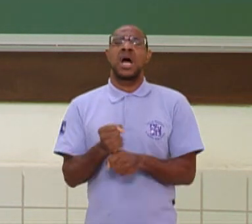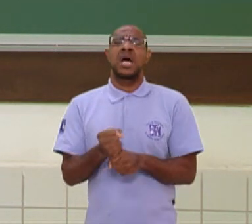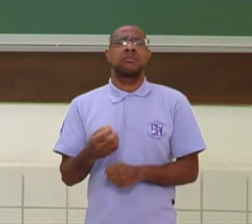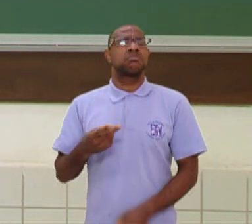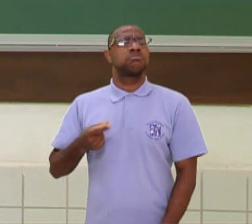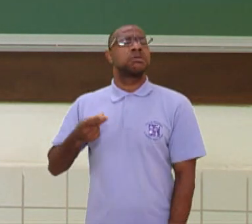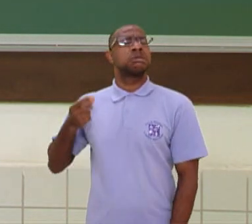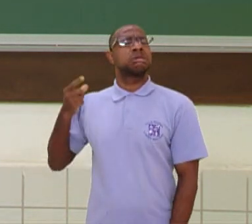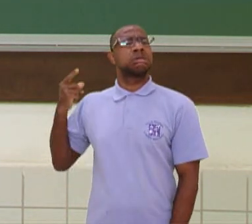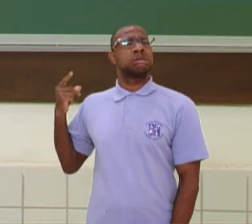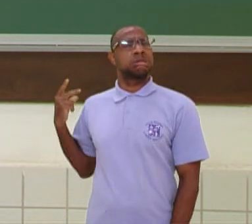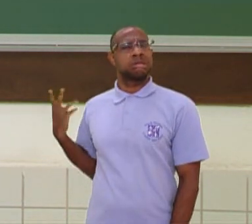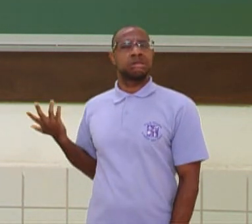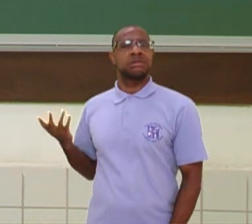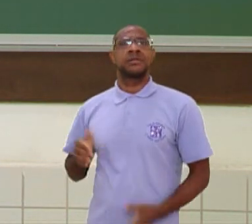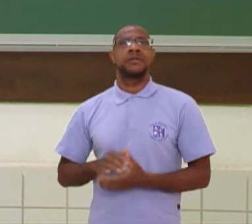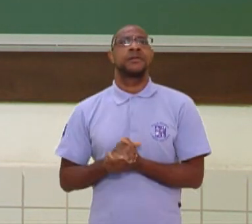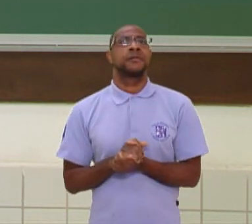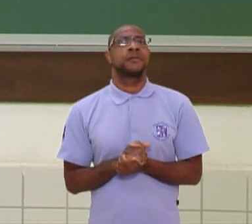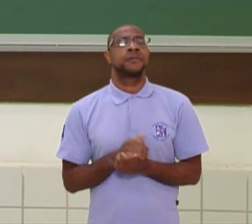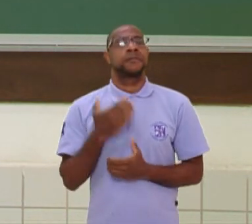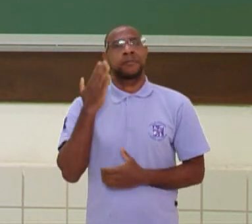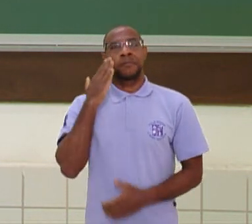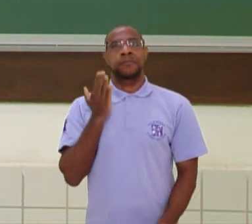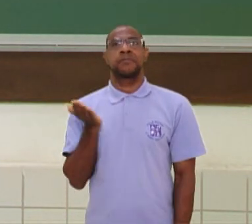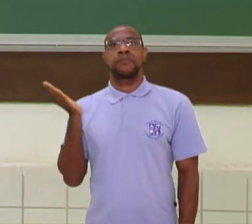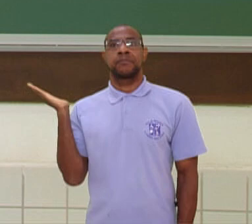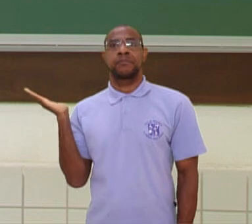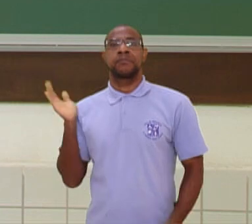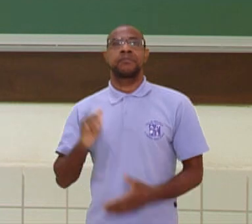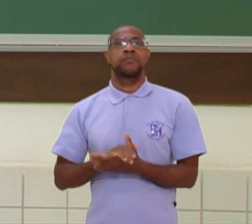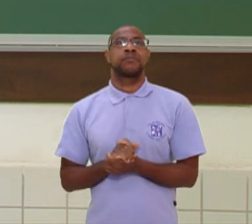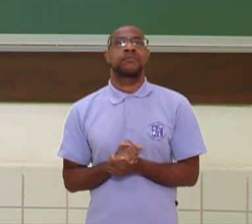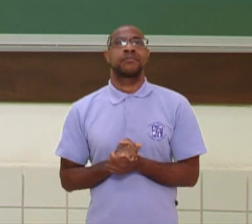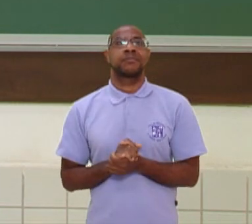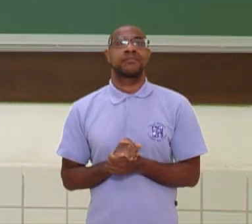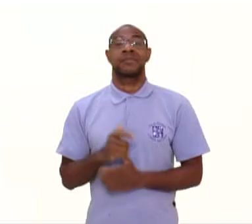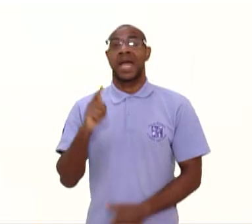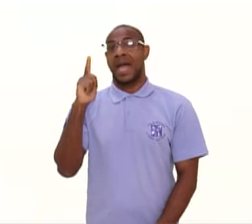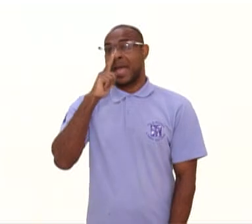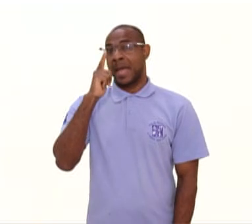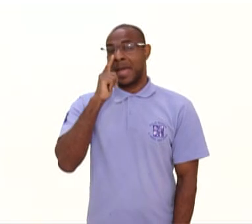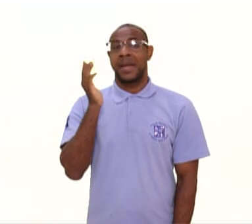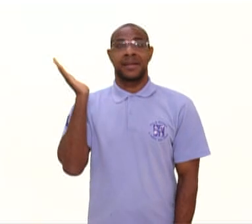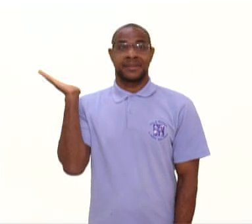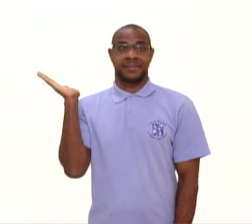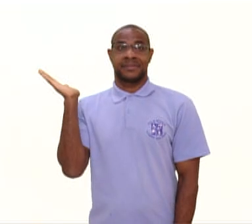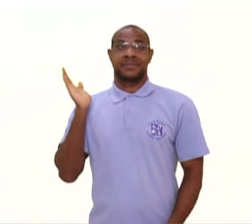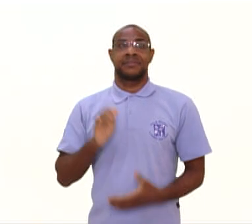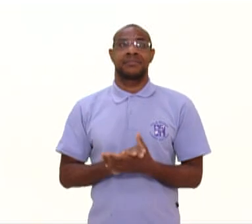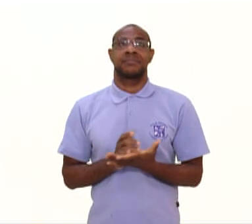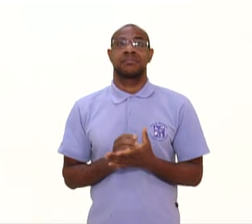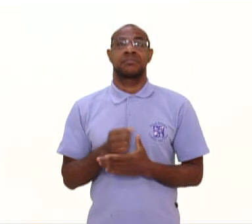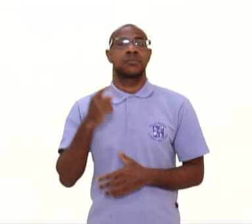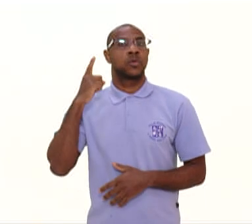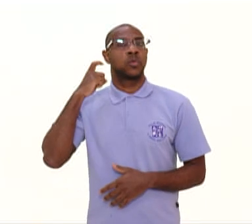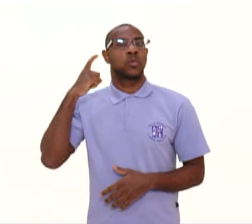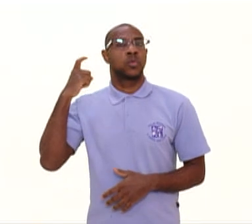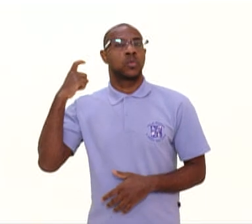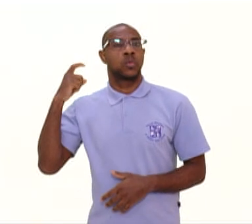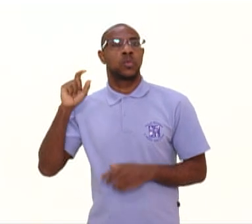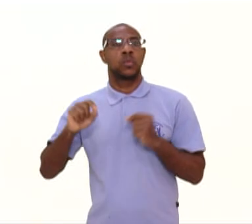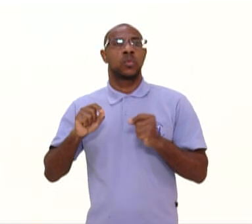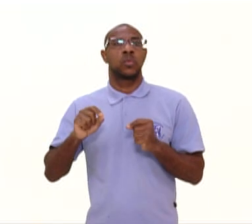já tinha esse tipo de atenção. Vamos avançar mais um pouco, avançando então para a Grécia. Ali, as definições de som passaram pelas mãos